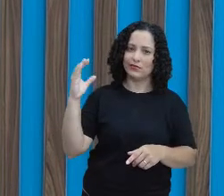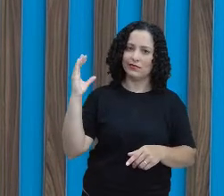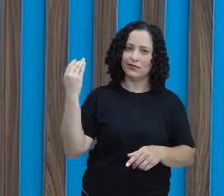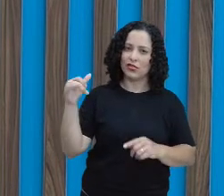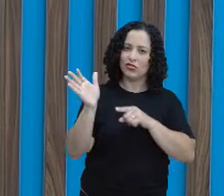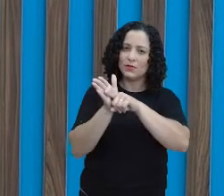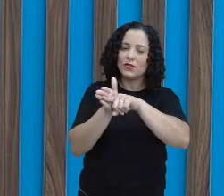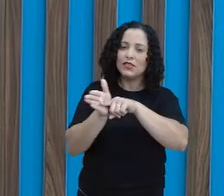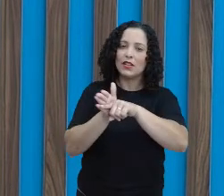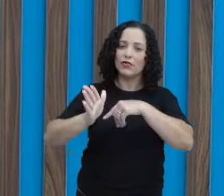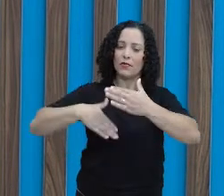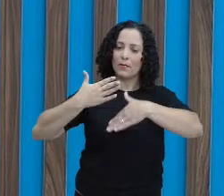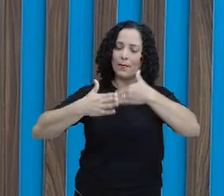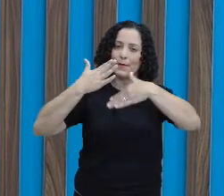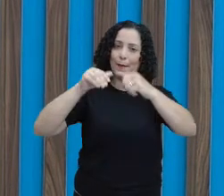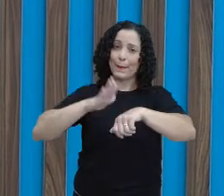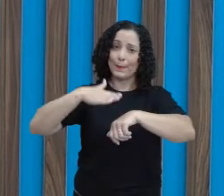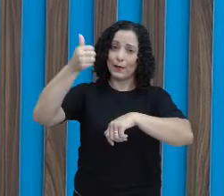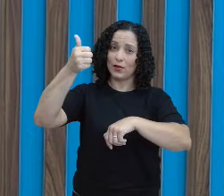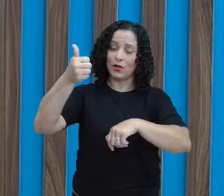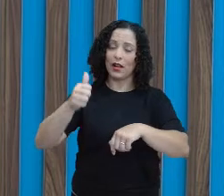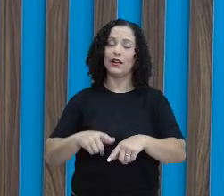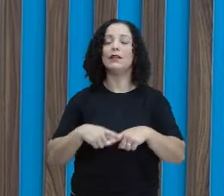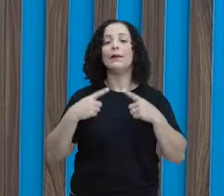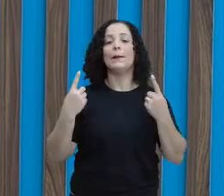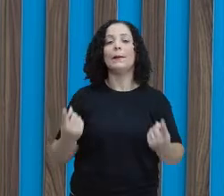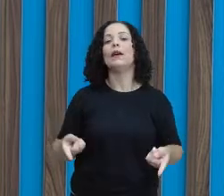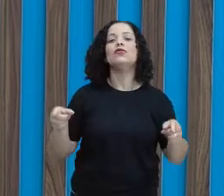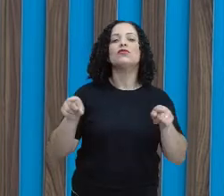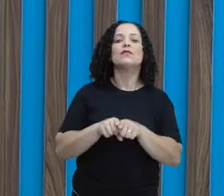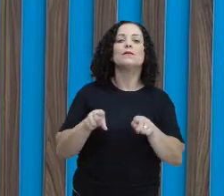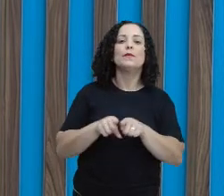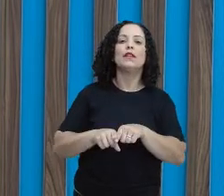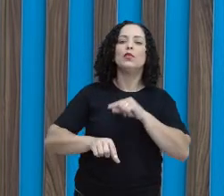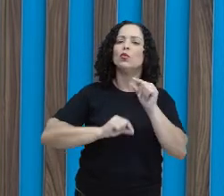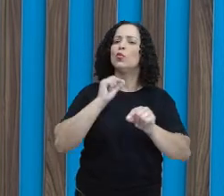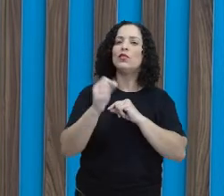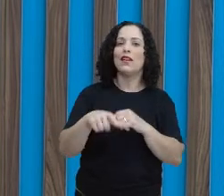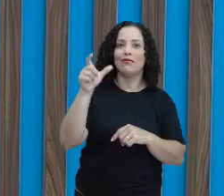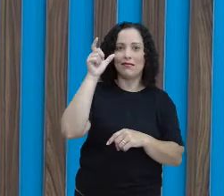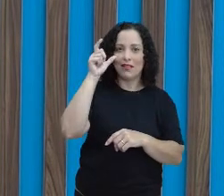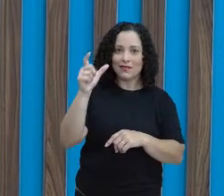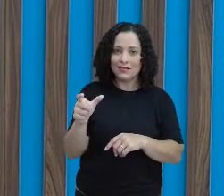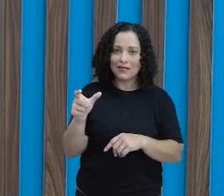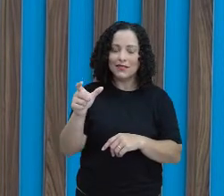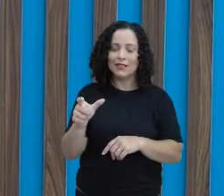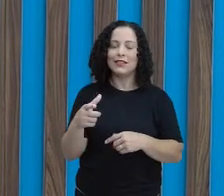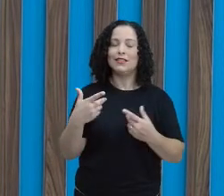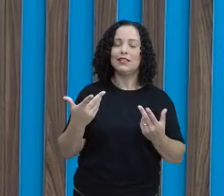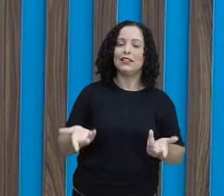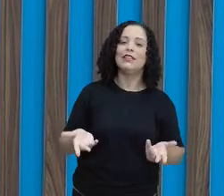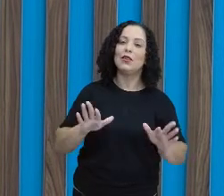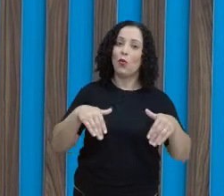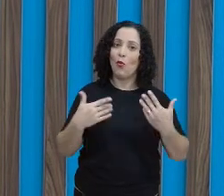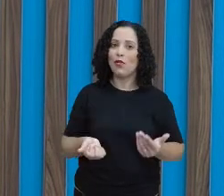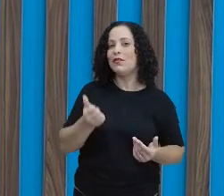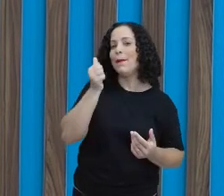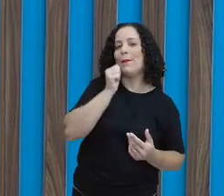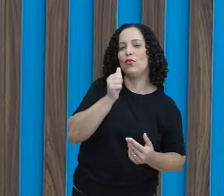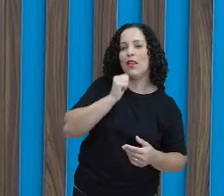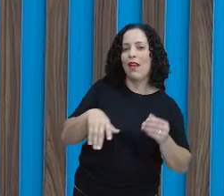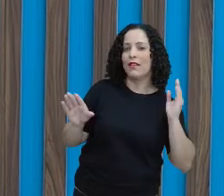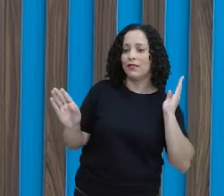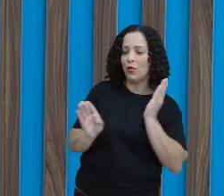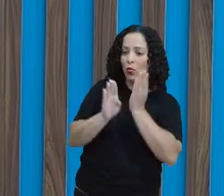desenvolvendo, sofisticando. Outra coisa bem interessante ainda a respeito de Marie Curie é a questão desse, quando ela descobre o rádio,